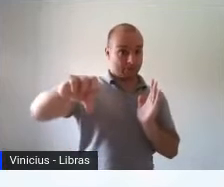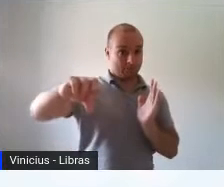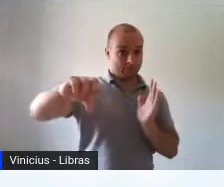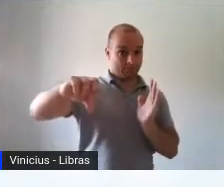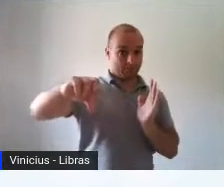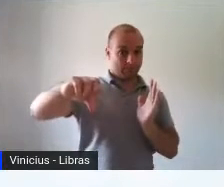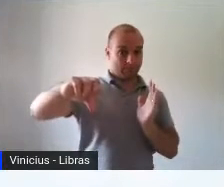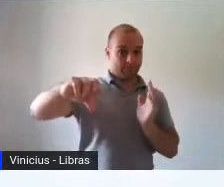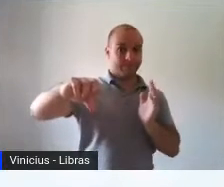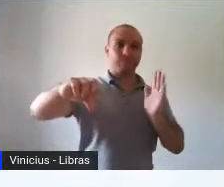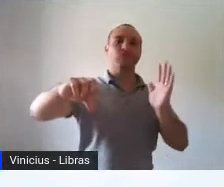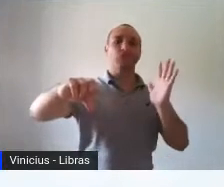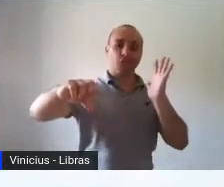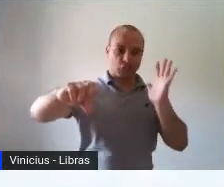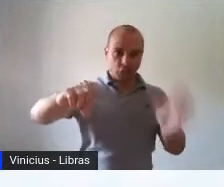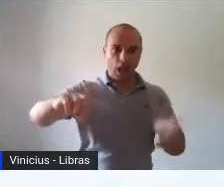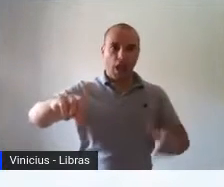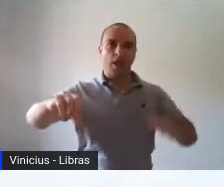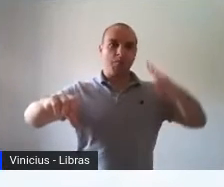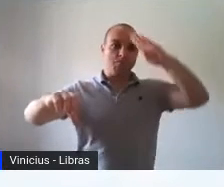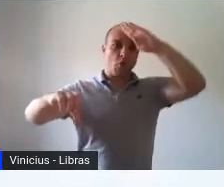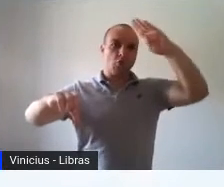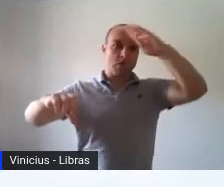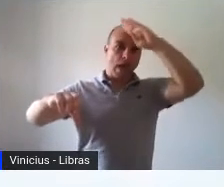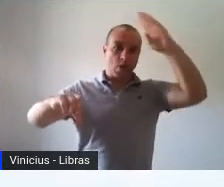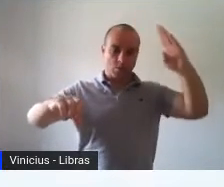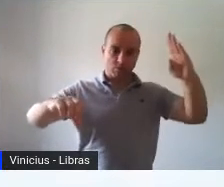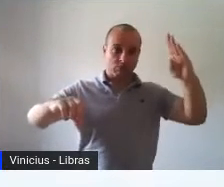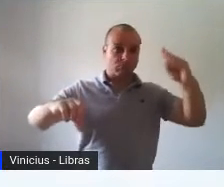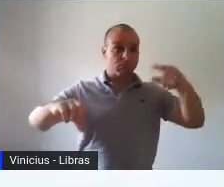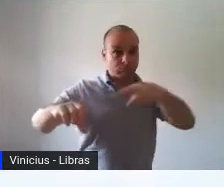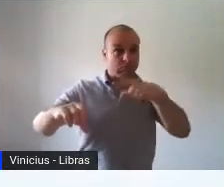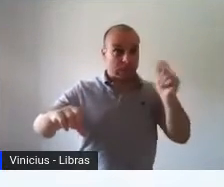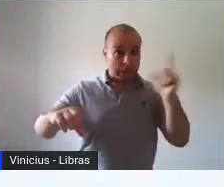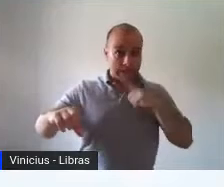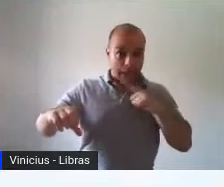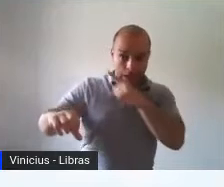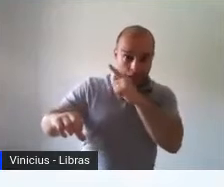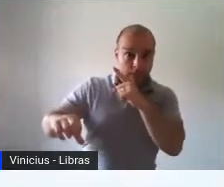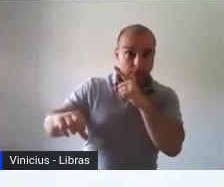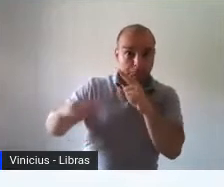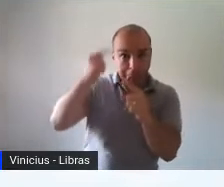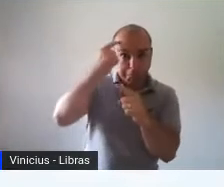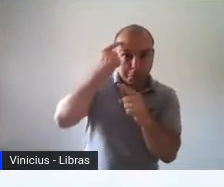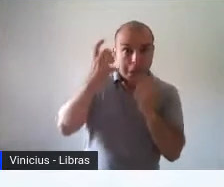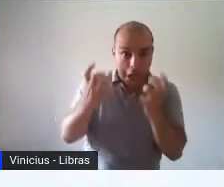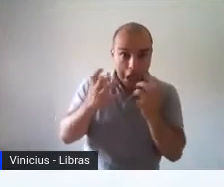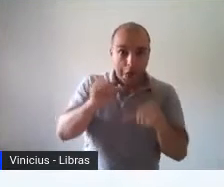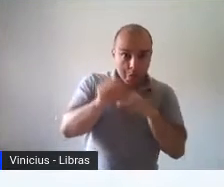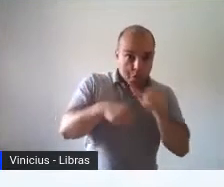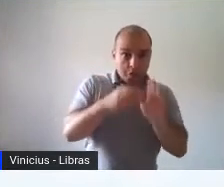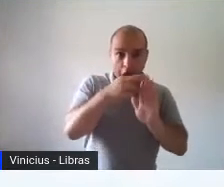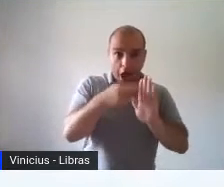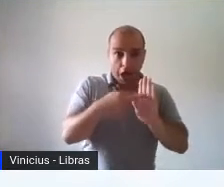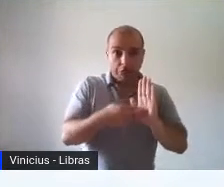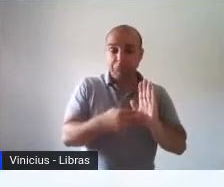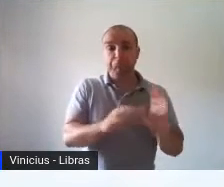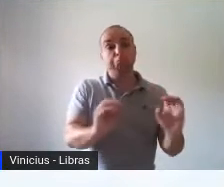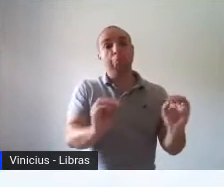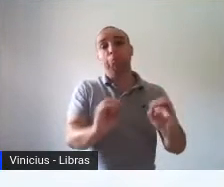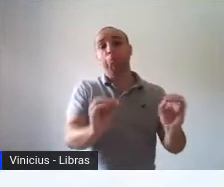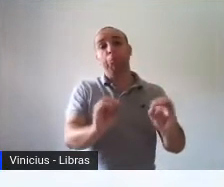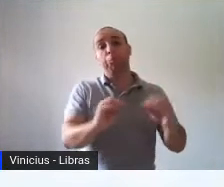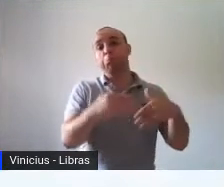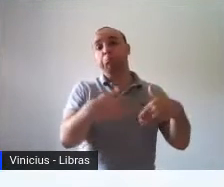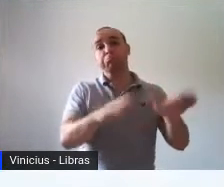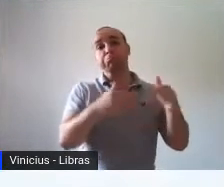era o Bolsonaro, não se discutiu-se nenhuma regra para definir o valor do salário mínimo. E um detalhe importante, desde